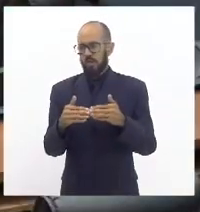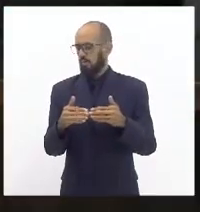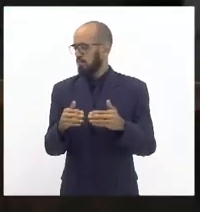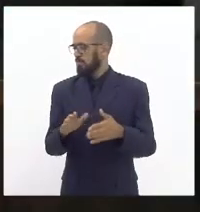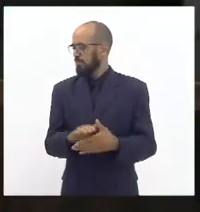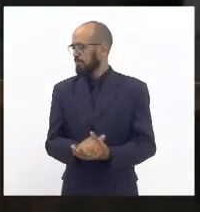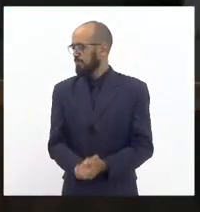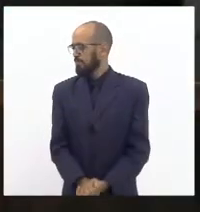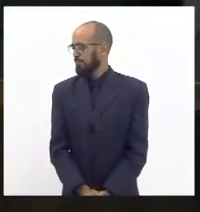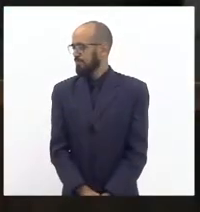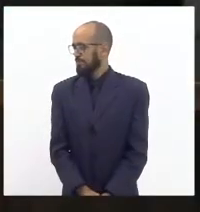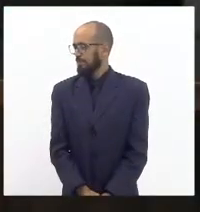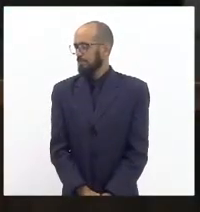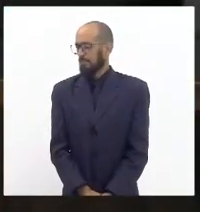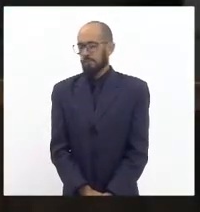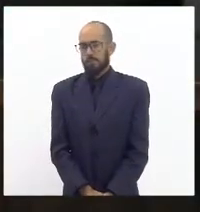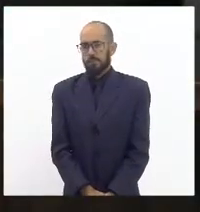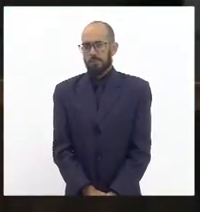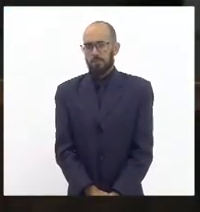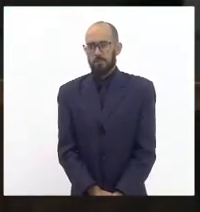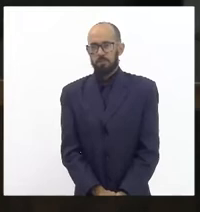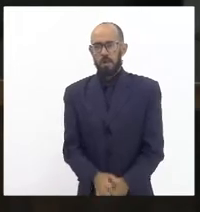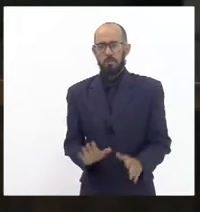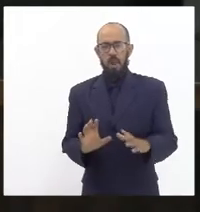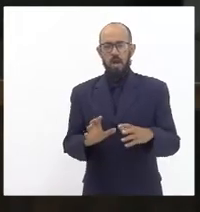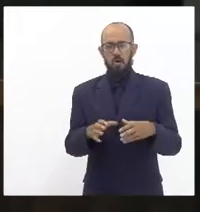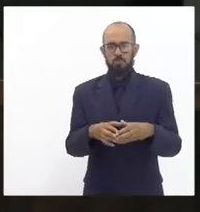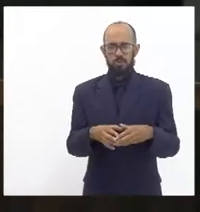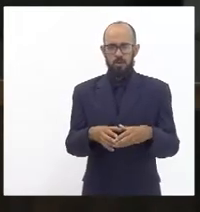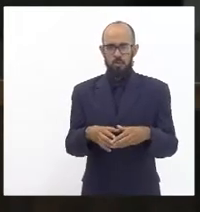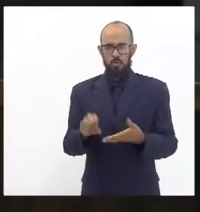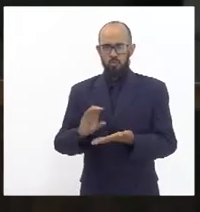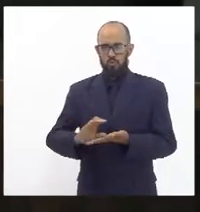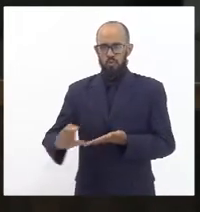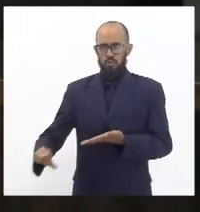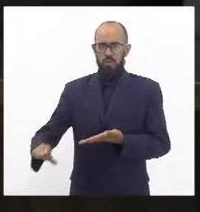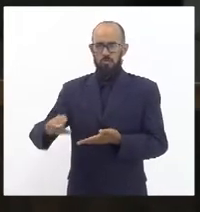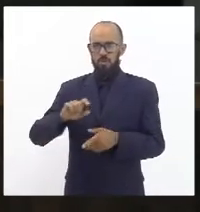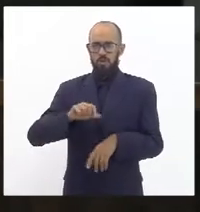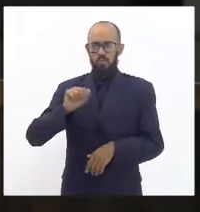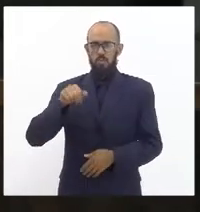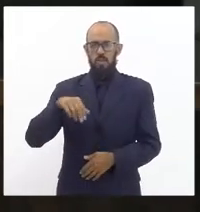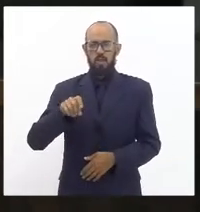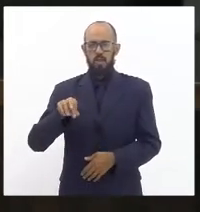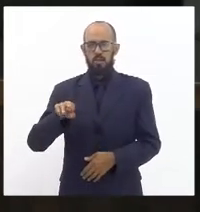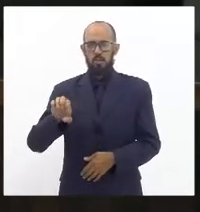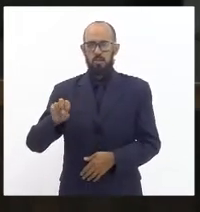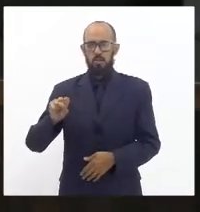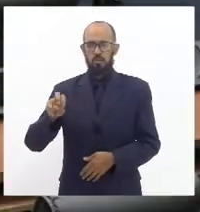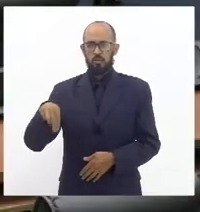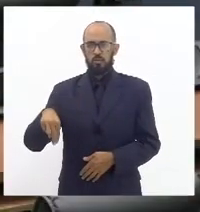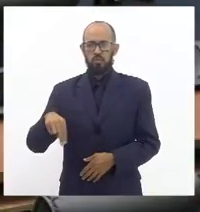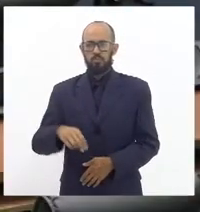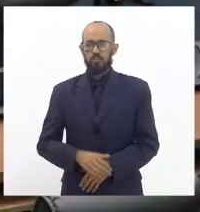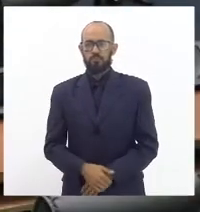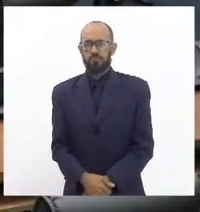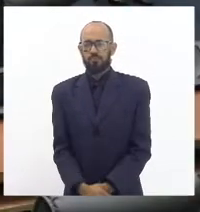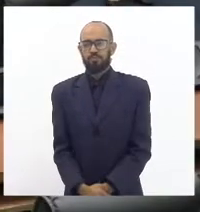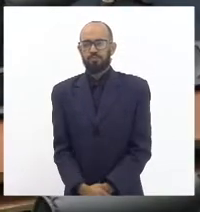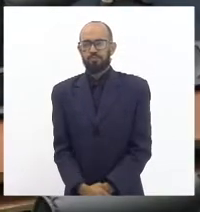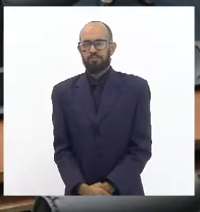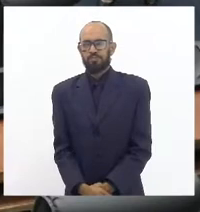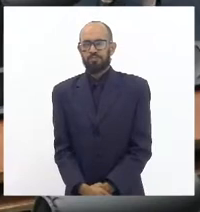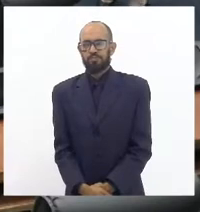e pela comissão de orçamento o deputado Anderson Moraes Ah